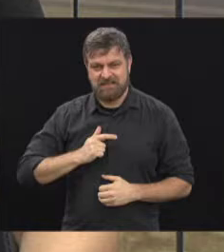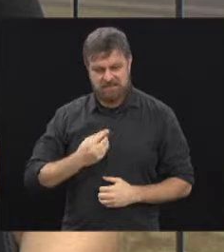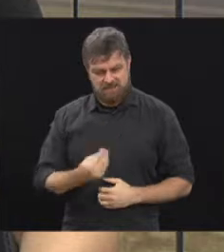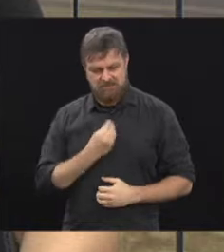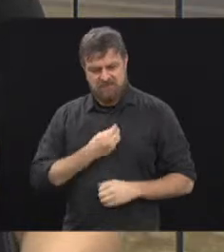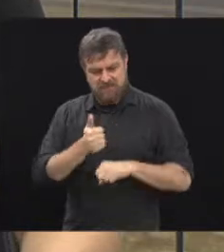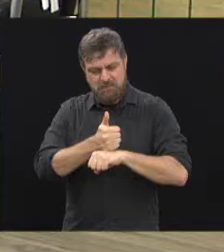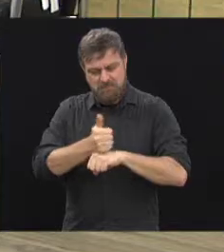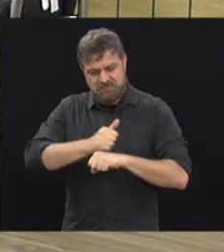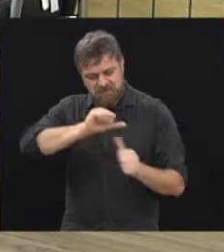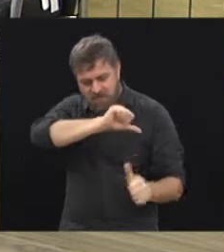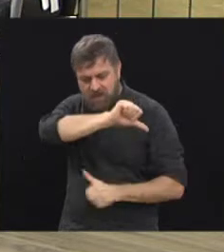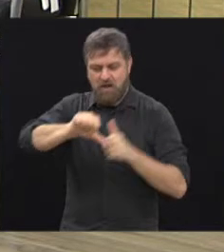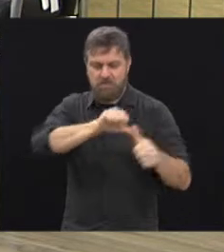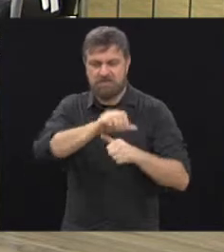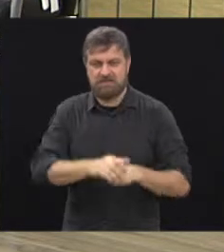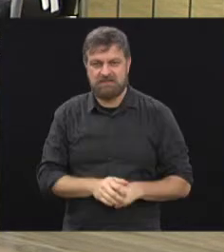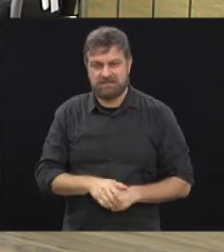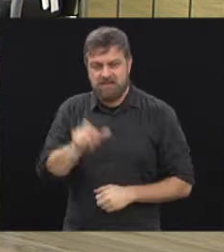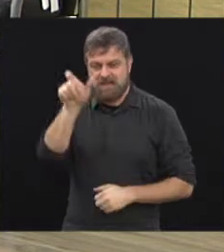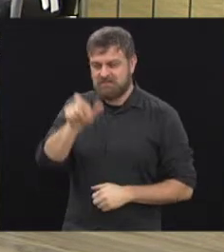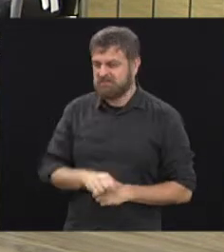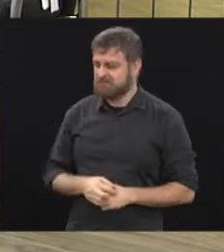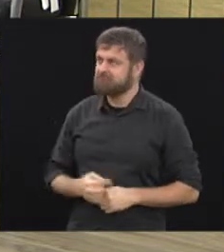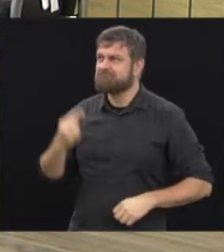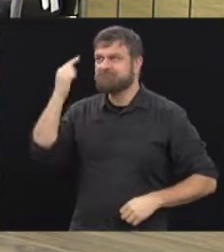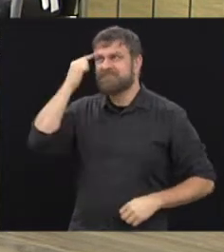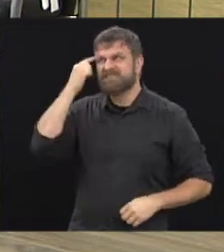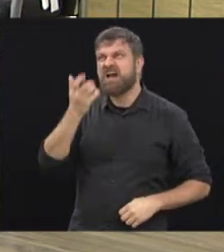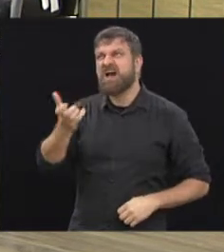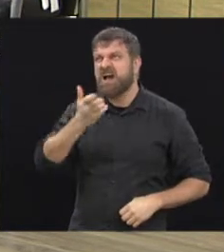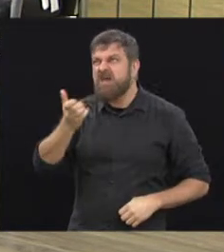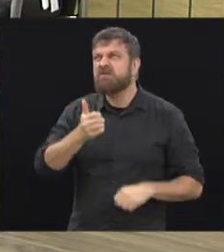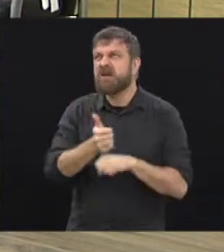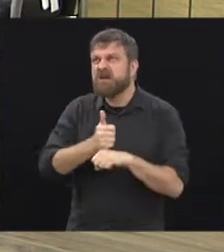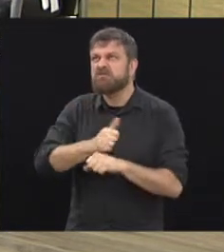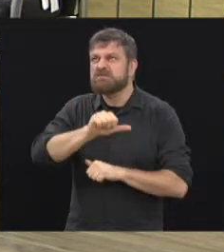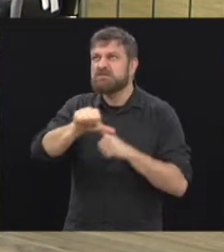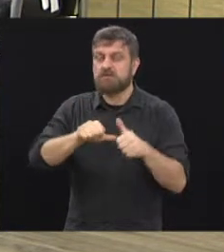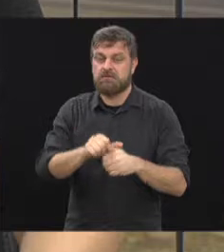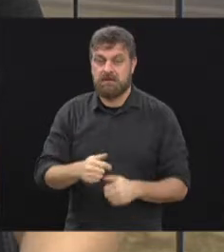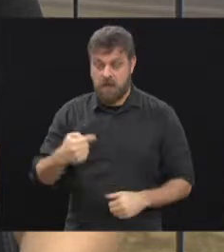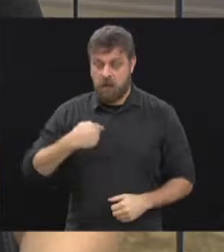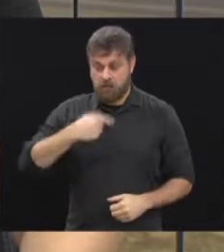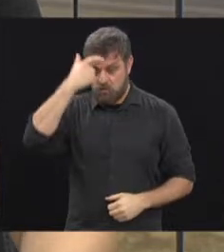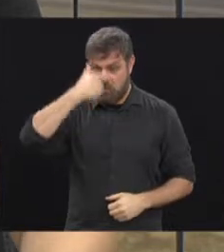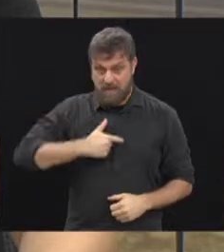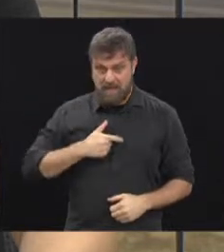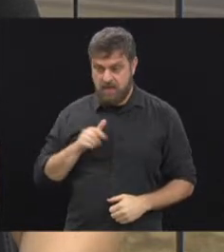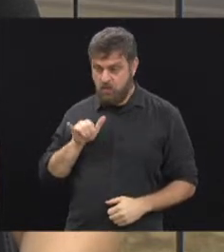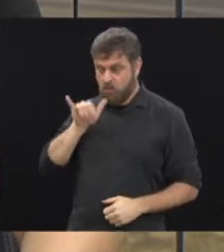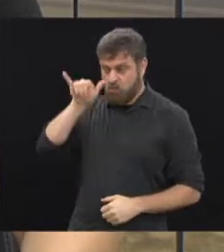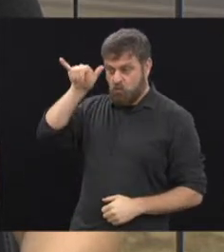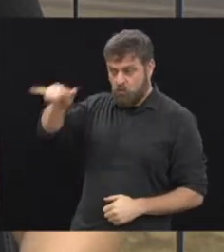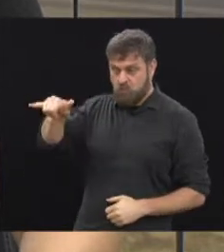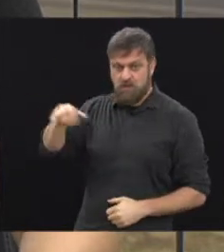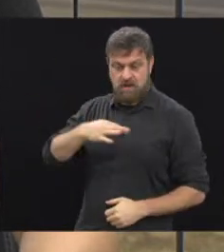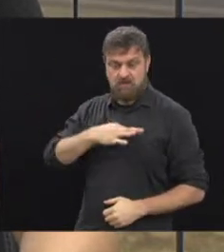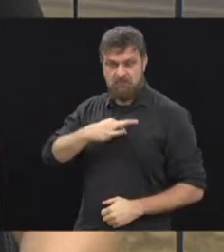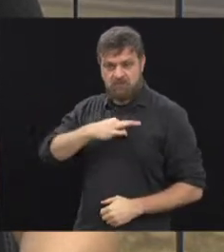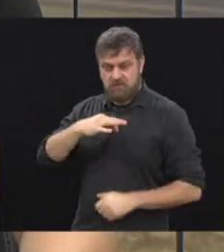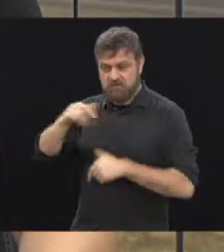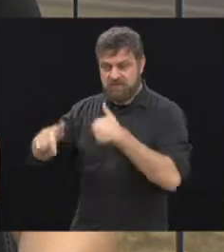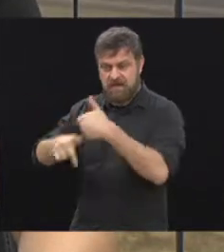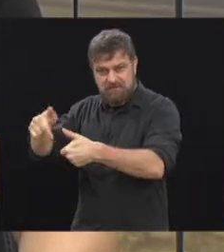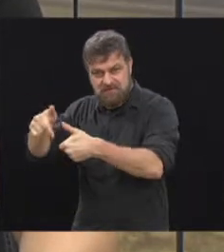assim profissional. As pessoas começam a não ver valor naquilo que ela faz. E quando eu fui, a oportunidade do trabalho voluntário é